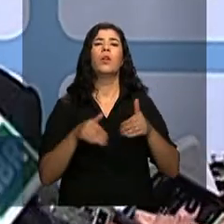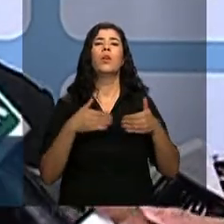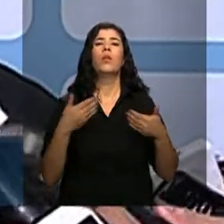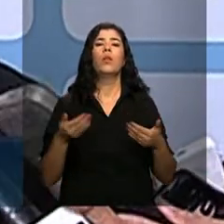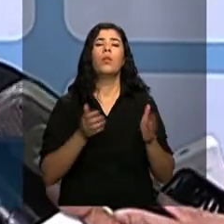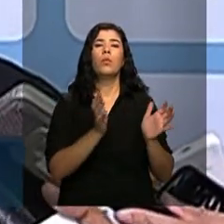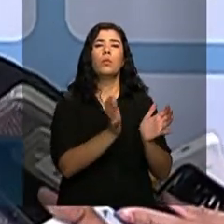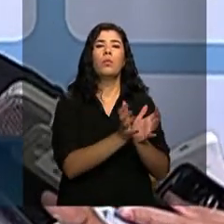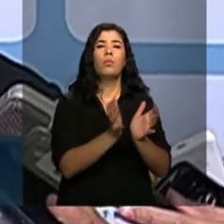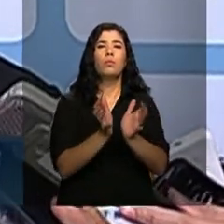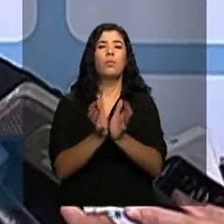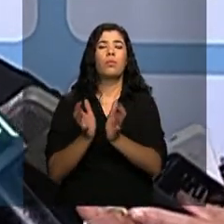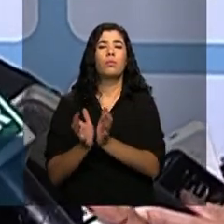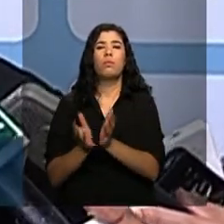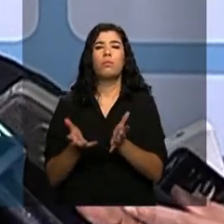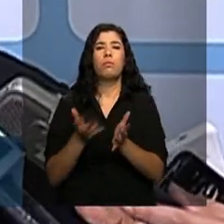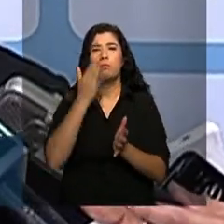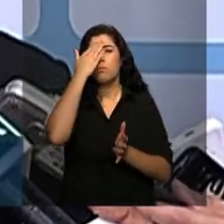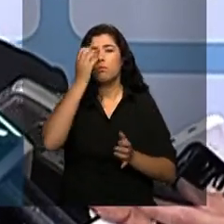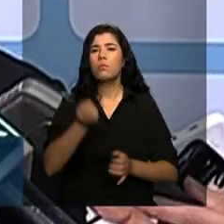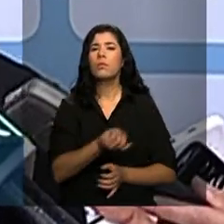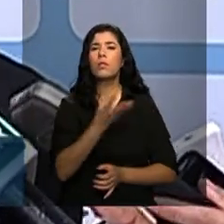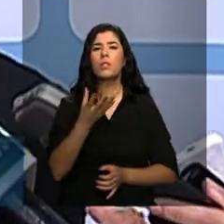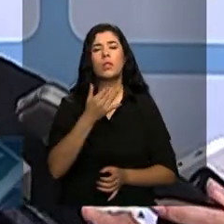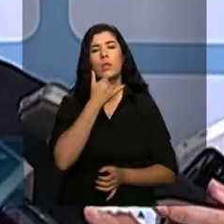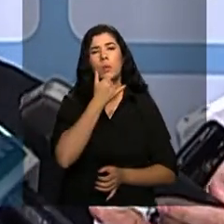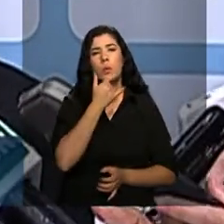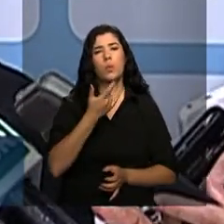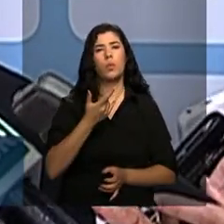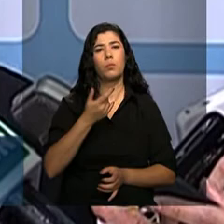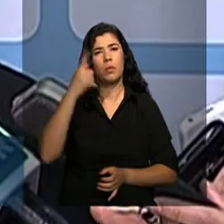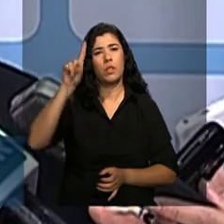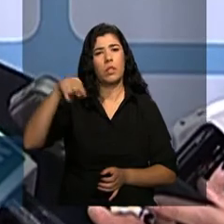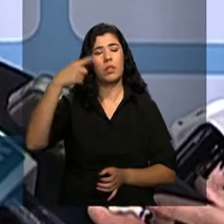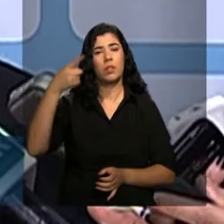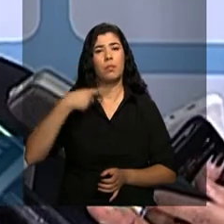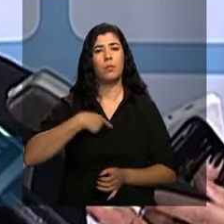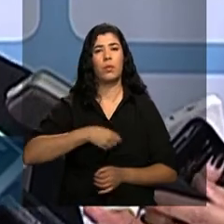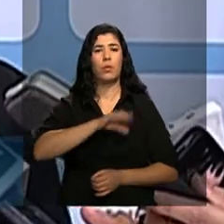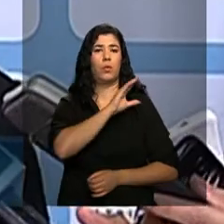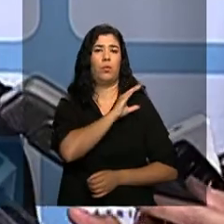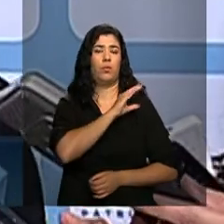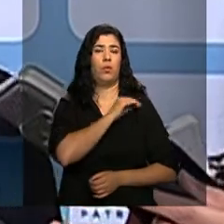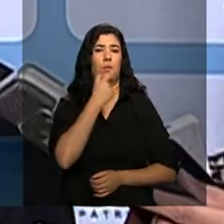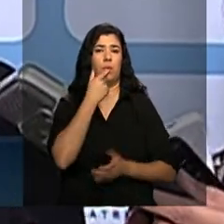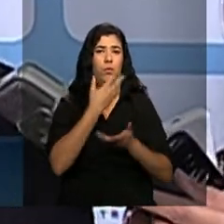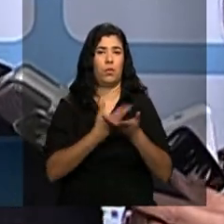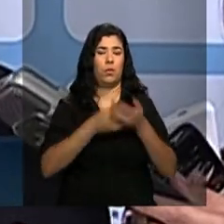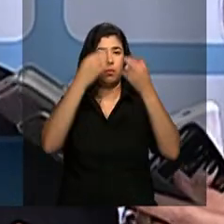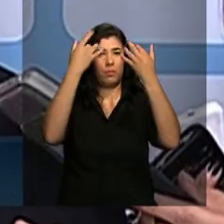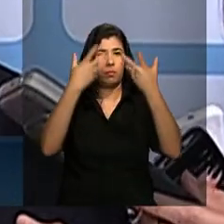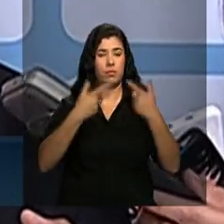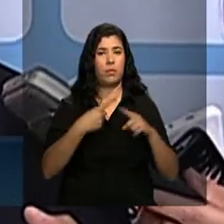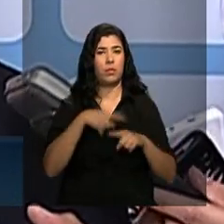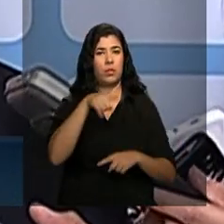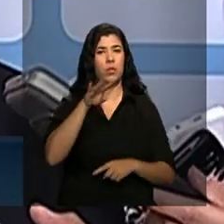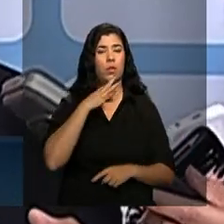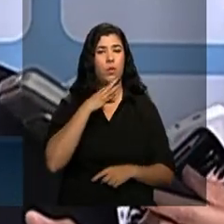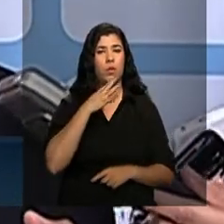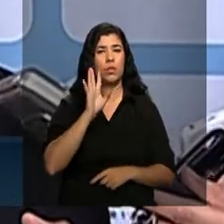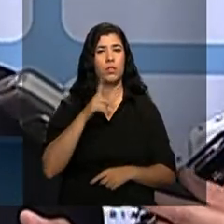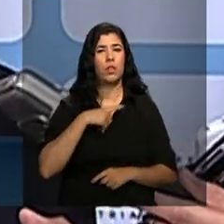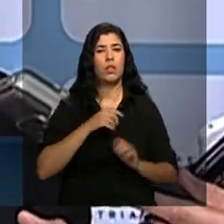Não, depois o pessoal te fala, tá? Porque eu não sei qual é a sequência agora, que depois o coordenador do sangue te conta para você. Você já consegue ter,